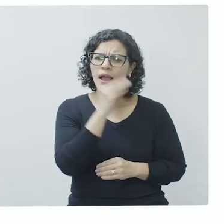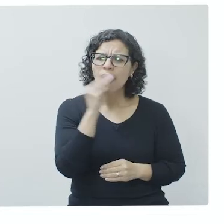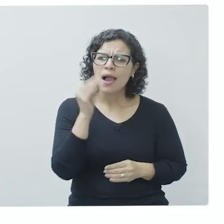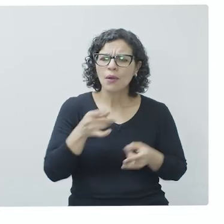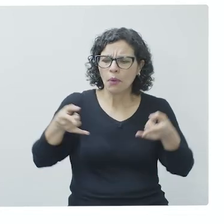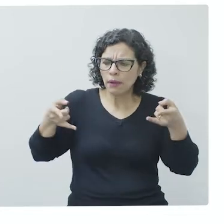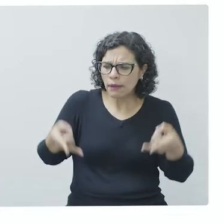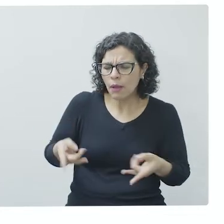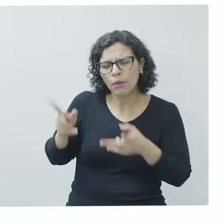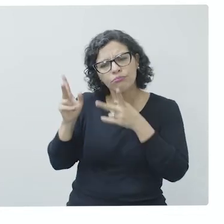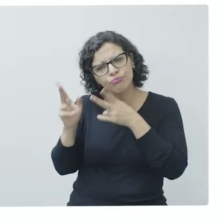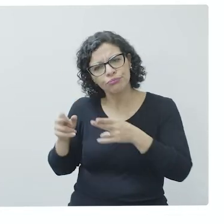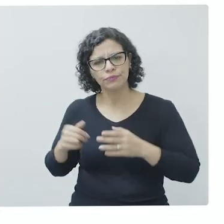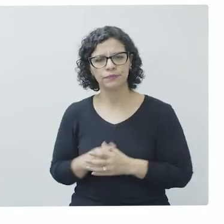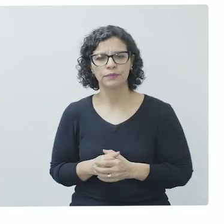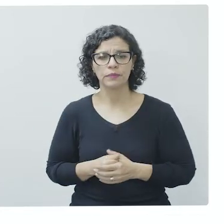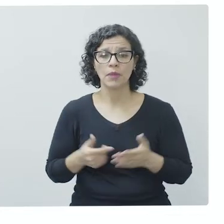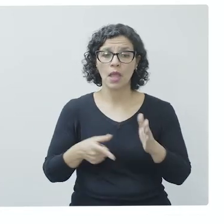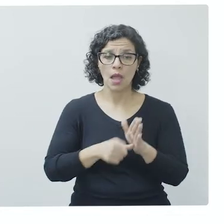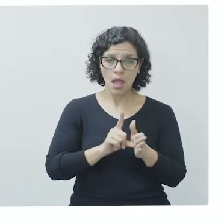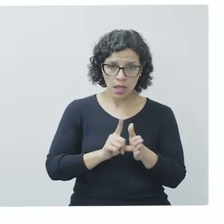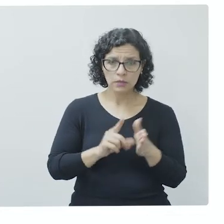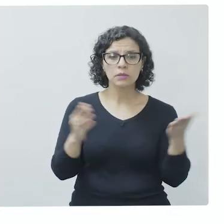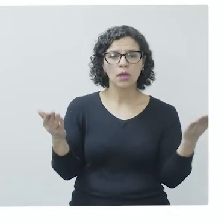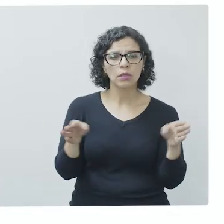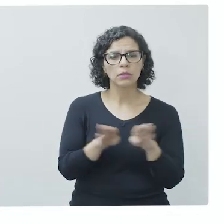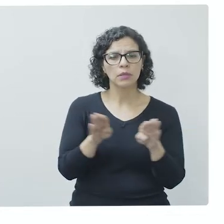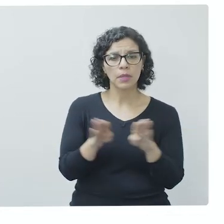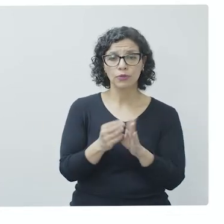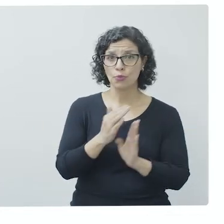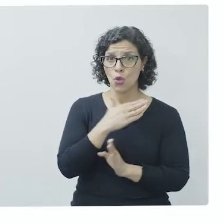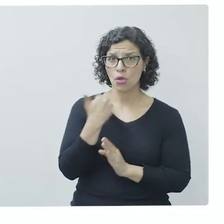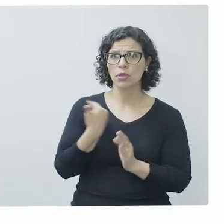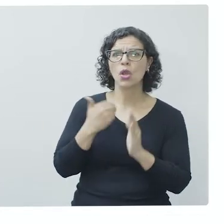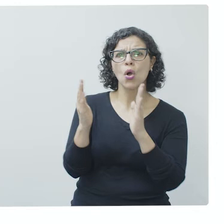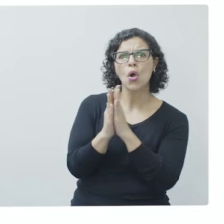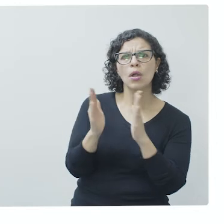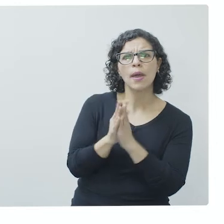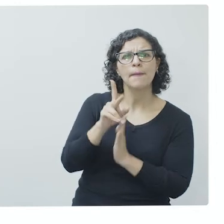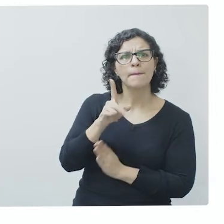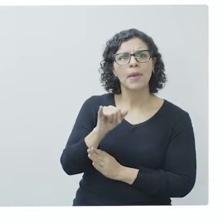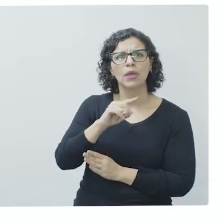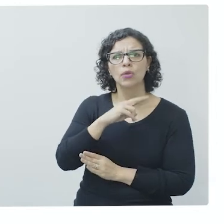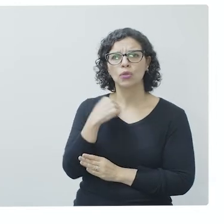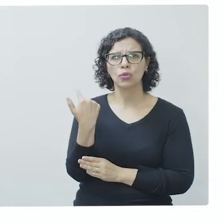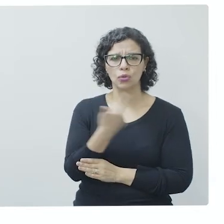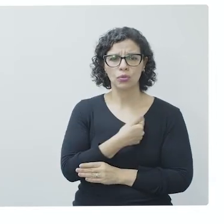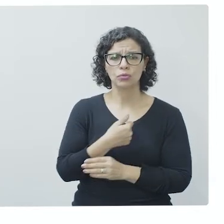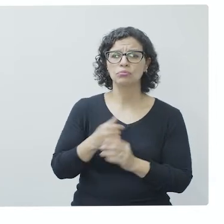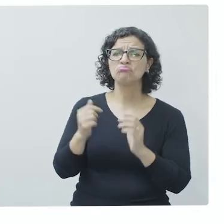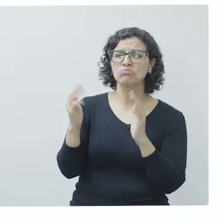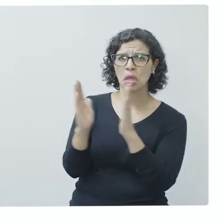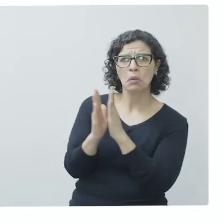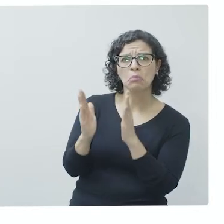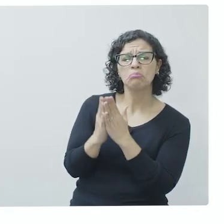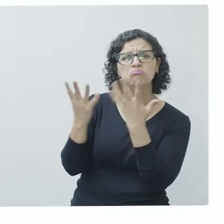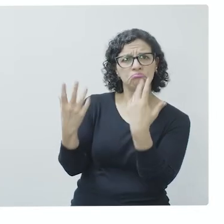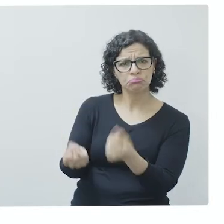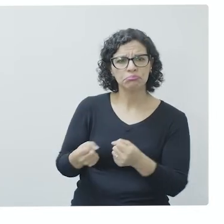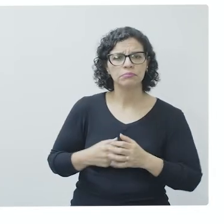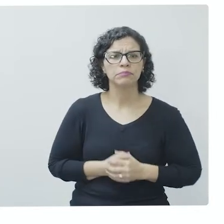enfraquecido, deitado na cama. Antes de morrer, gostaria de rezar o Pai Nosso. A morte concordou.